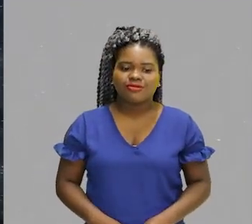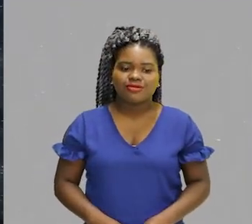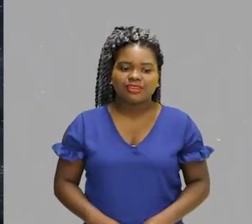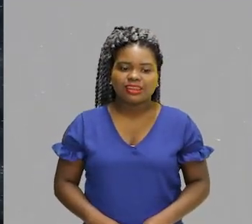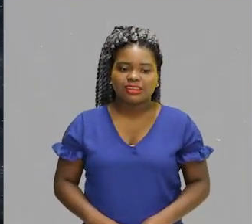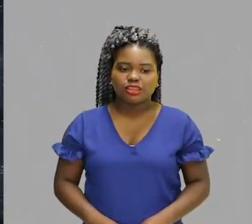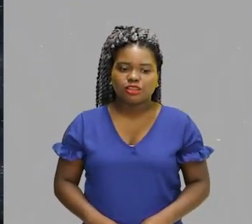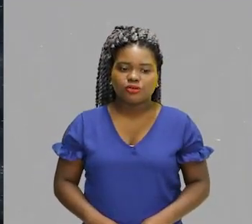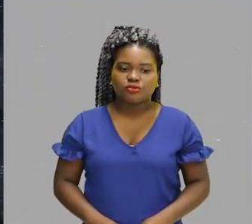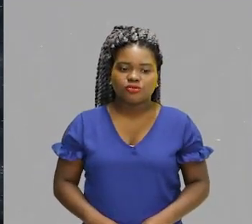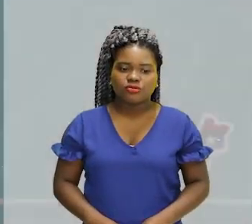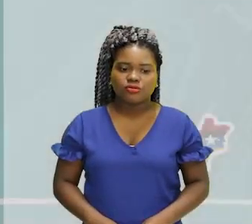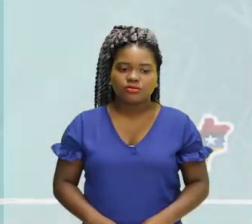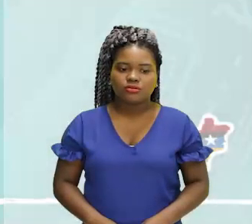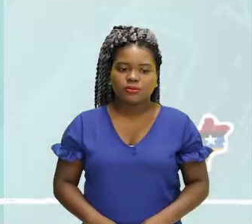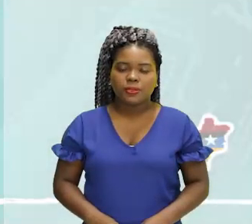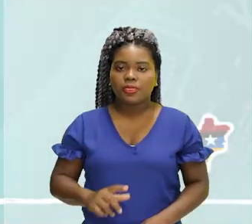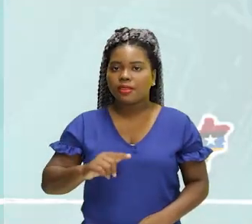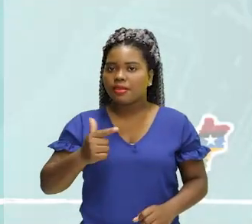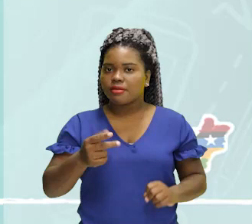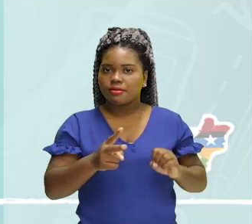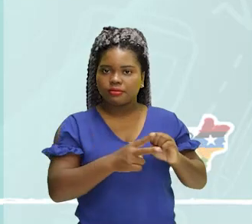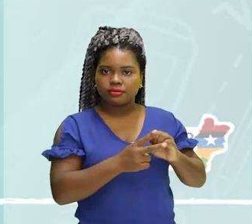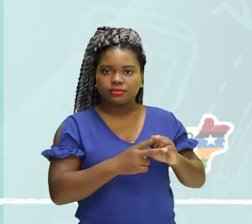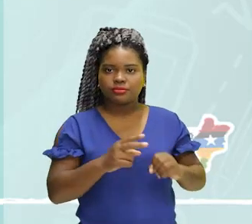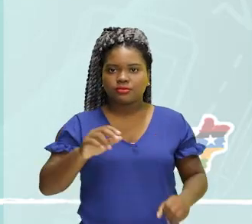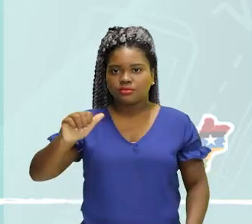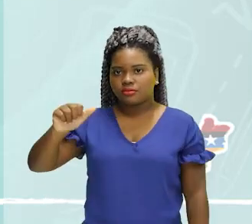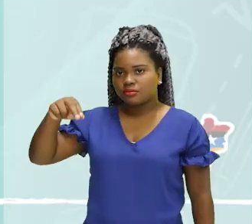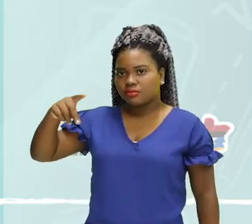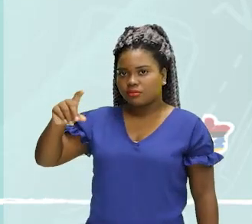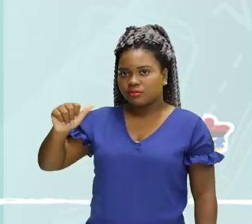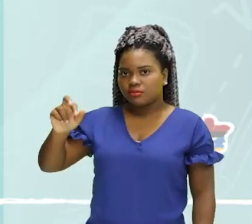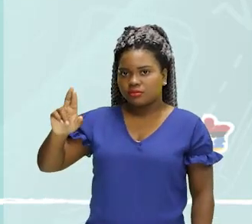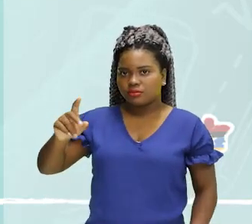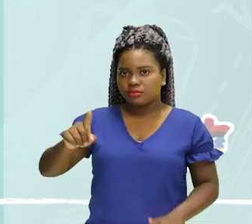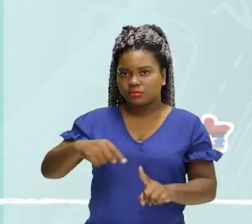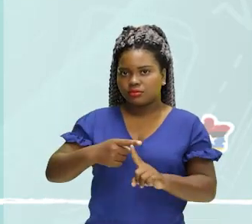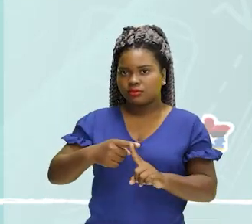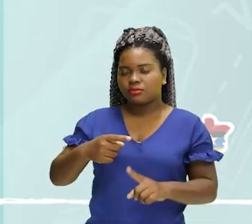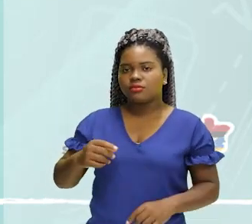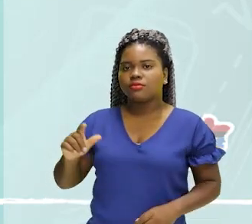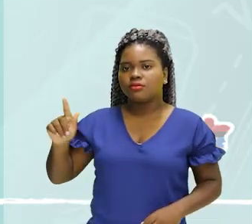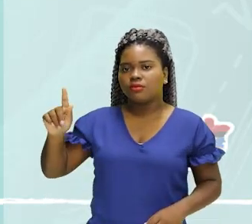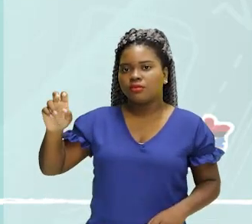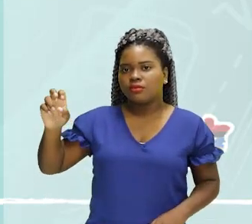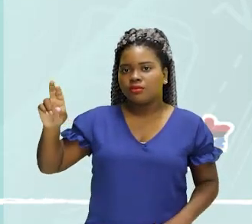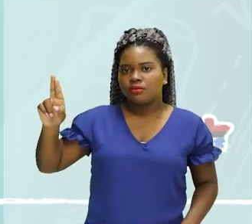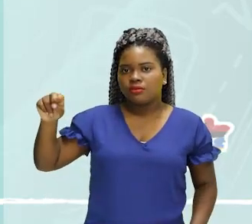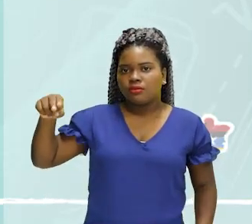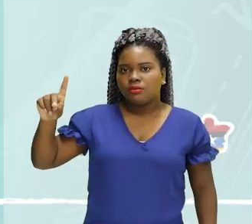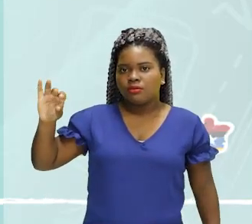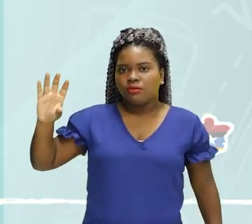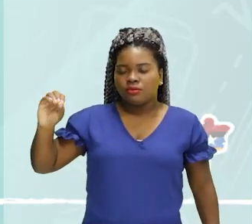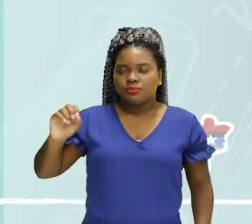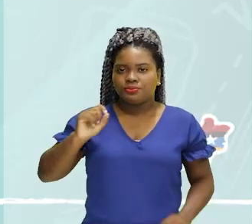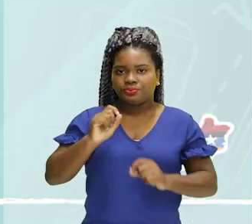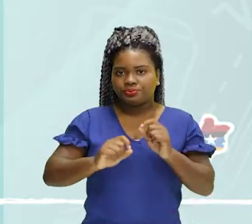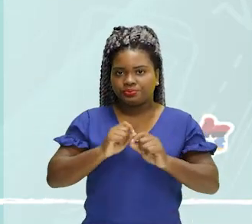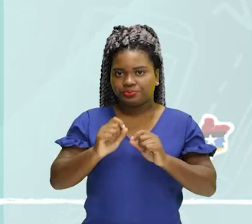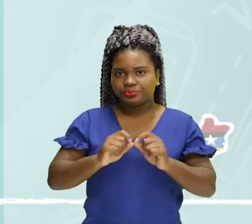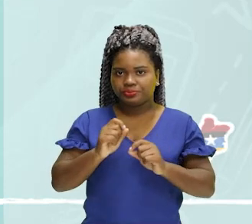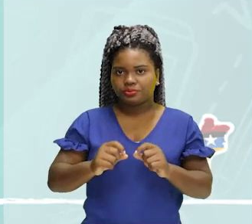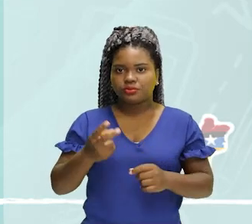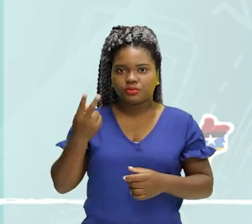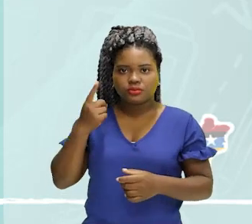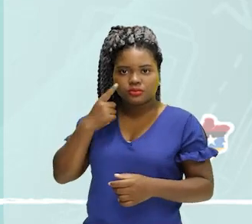Outro verbo, andar mais gerúndio. indica uma ação ou